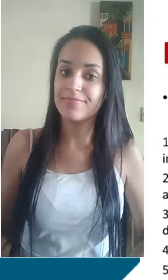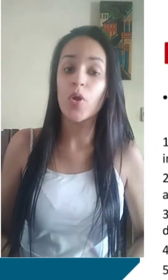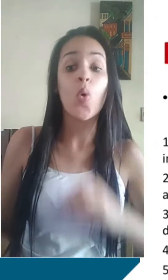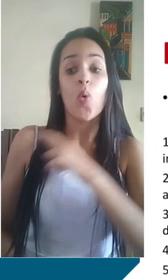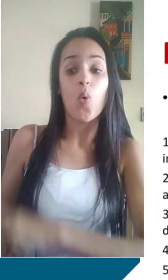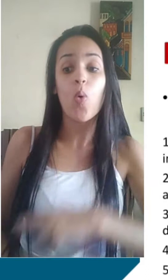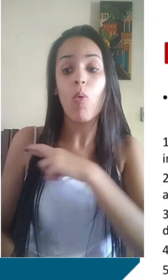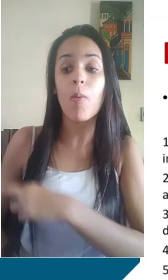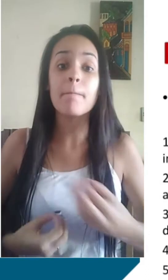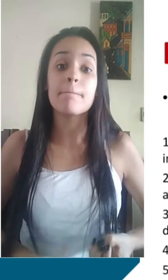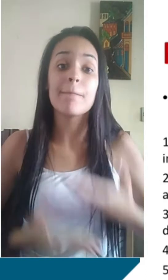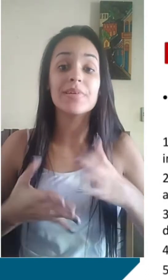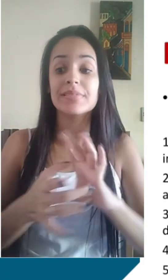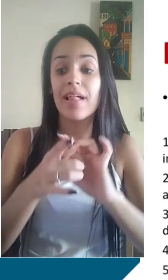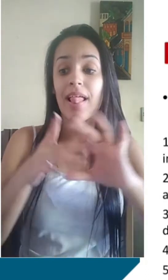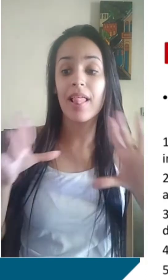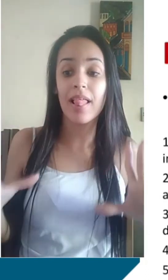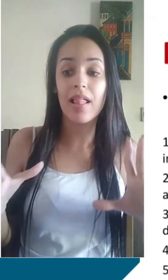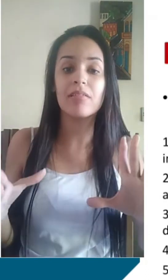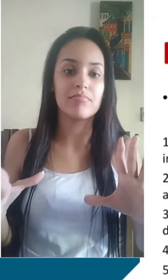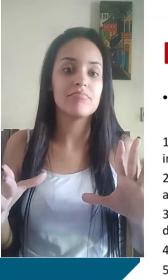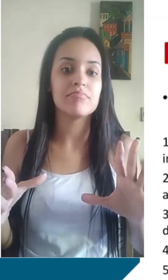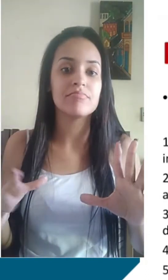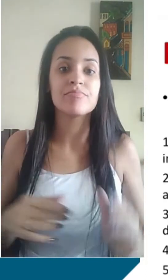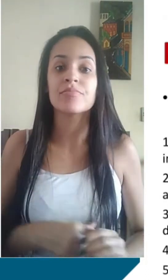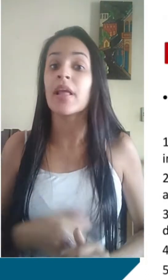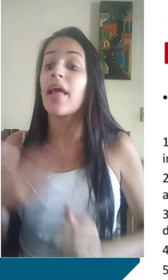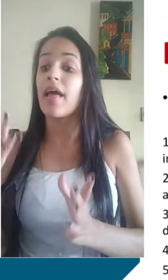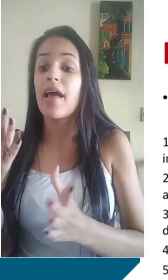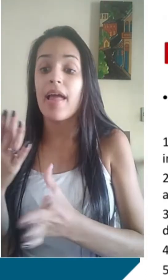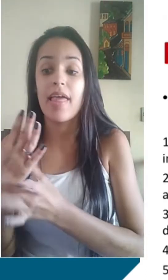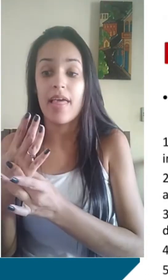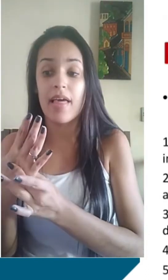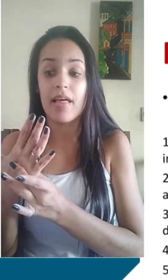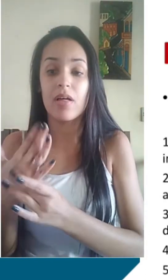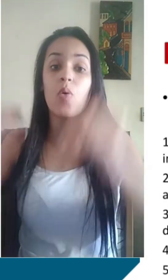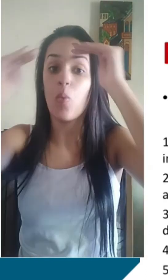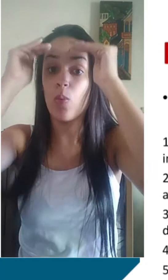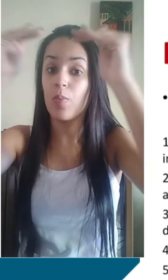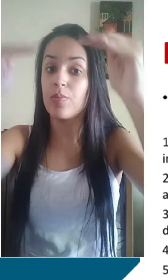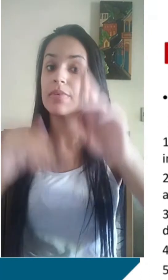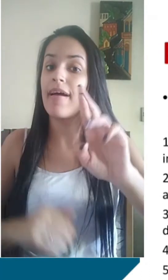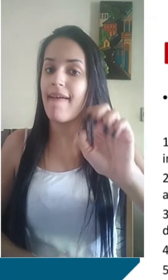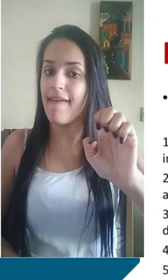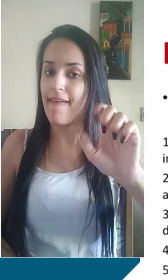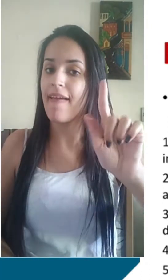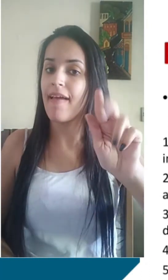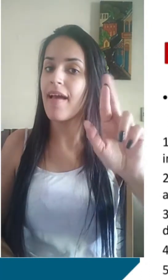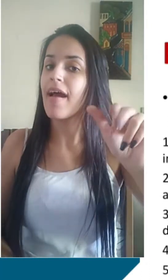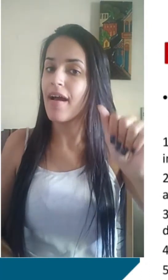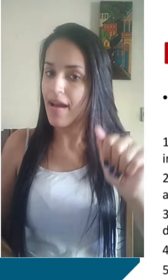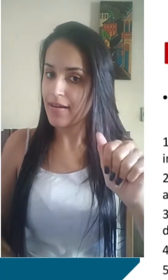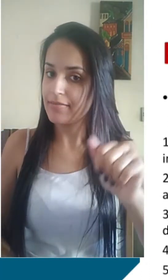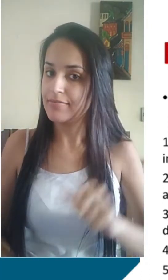romantismo, a poesia era livre em relação aos aspectos formais. Já no realismo, a poesia